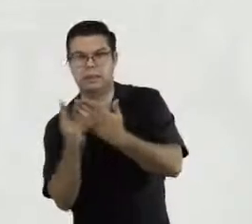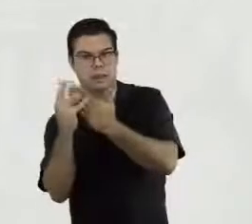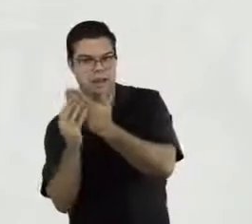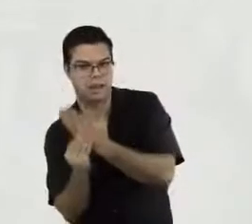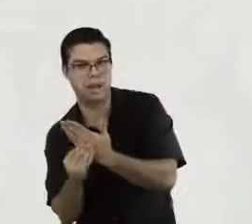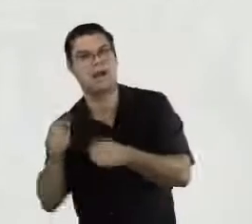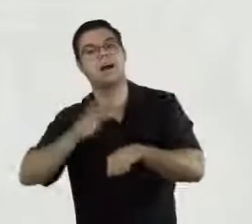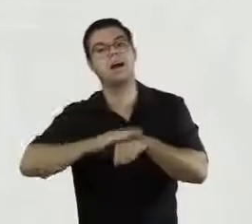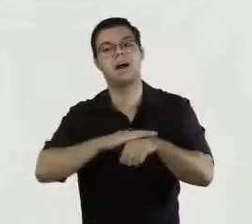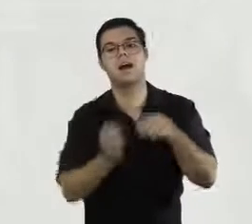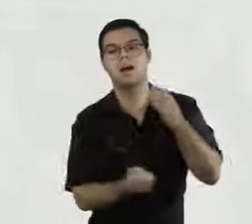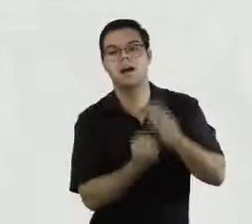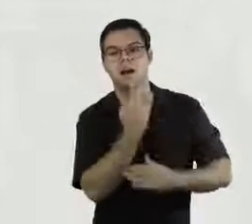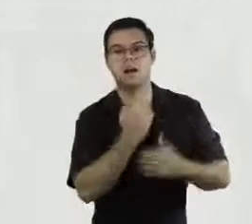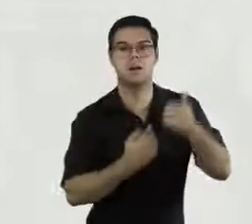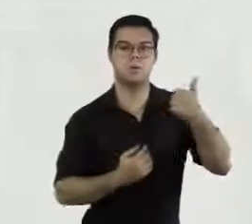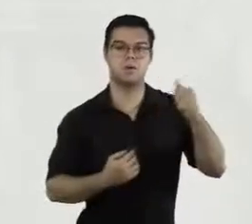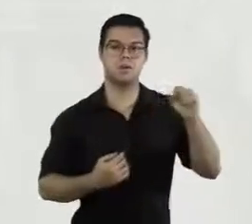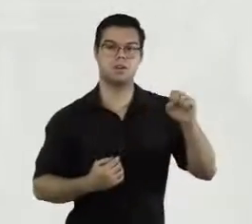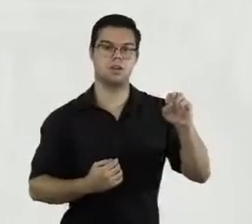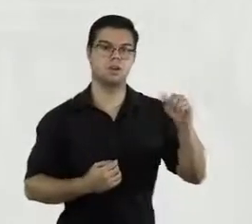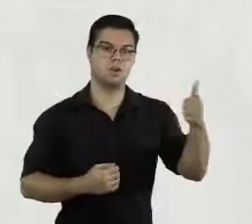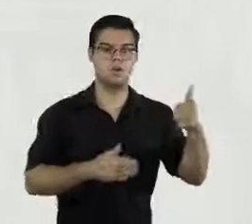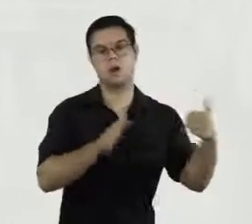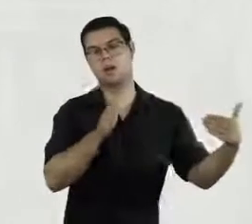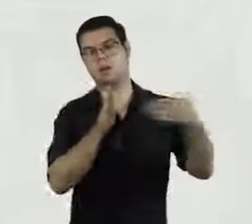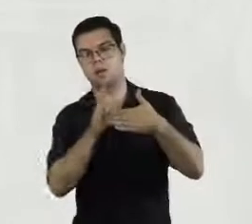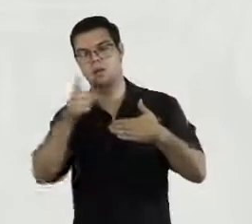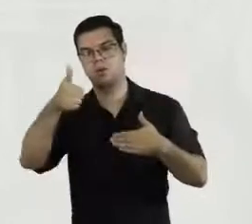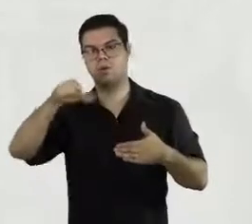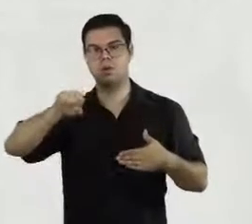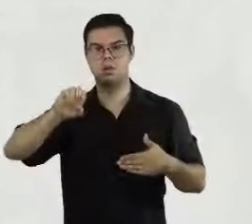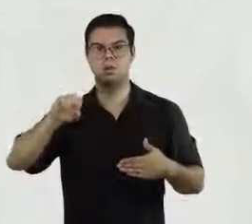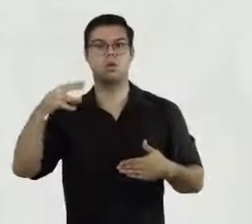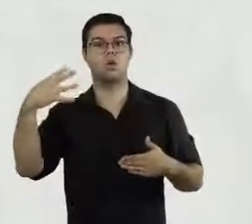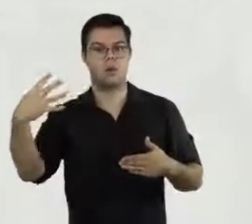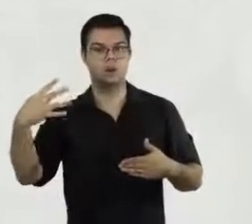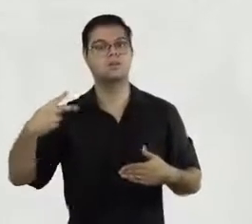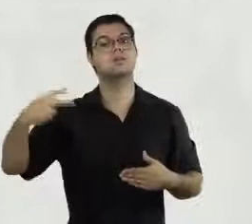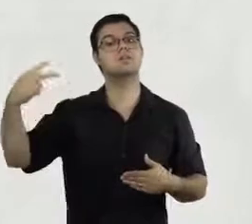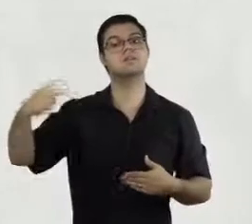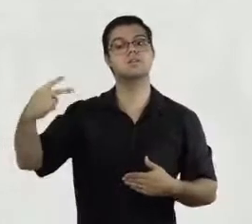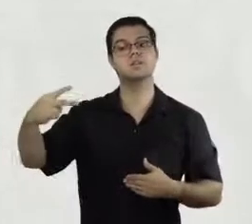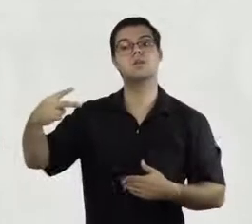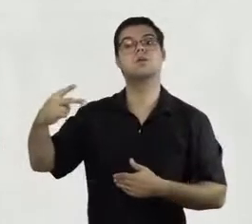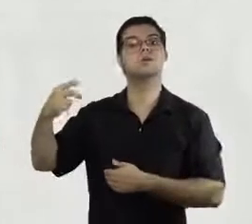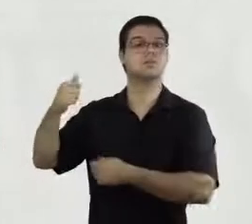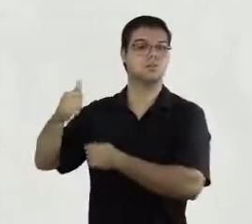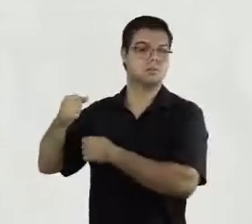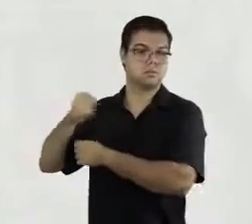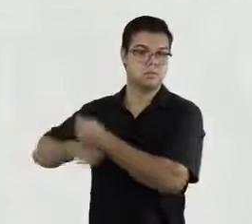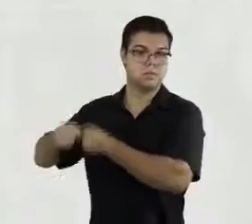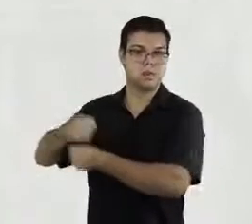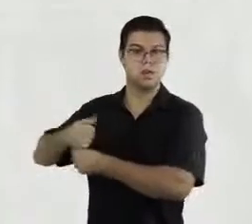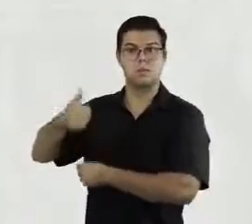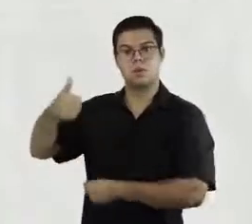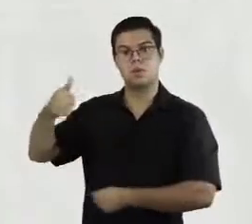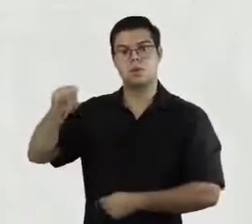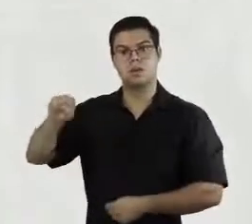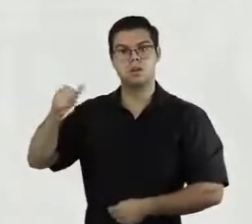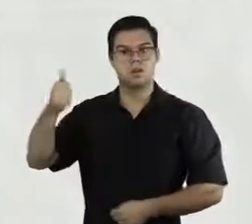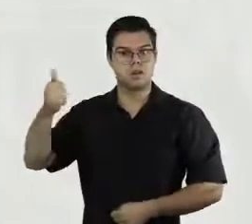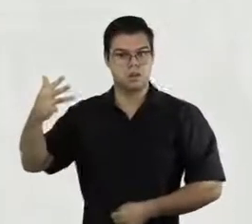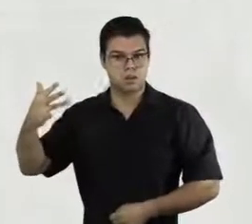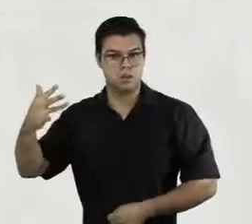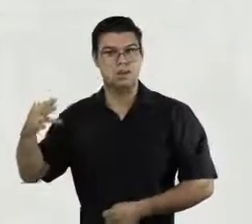produzida entre 1901 e 1904, e teve a sua segunda edição em 1913, com o título Bibliographies